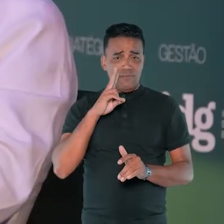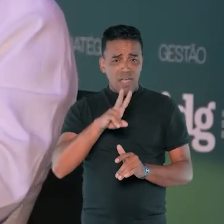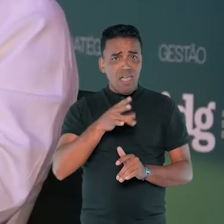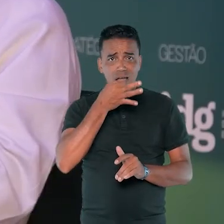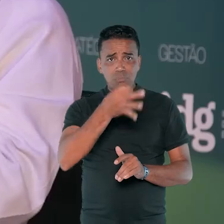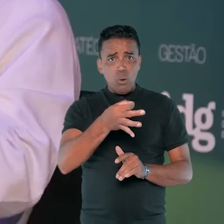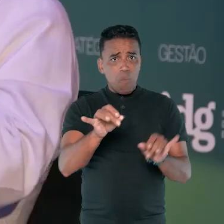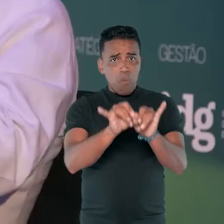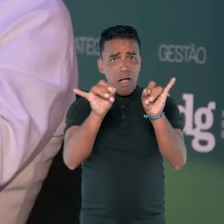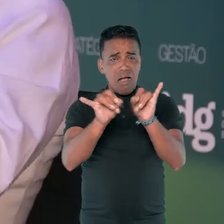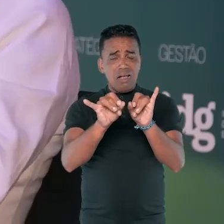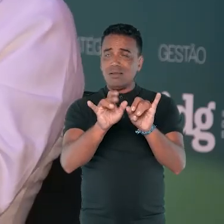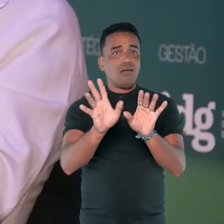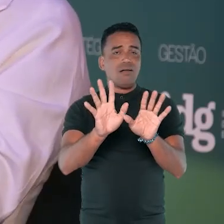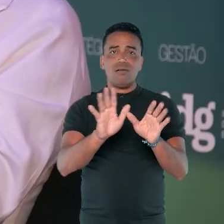há 500 anos